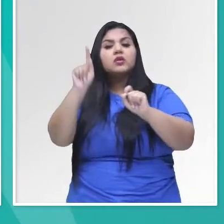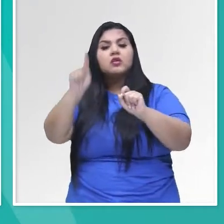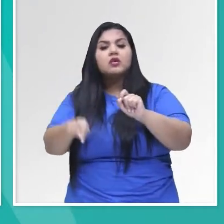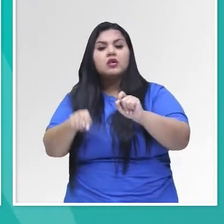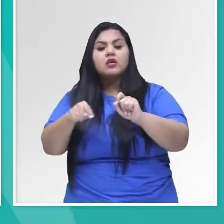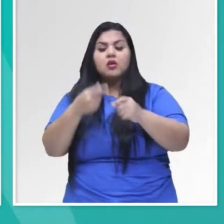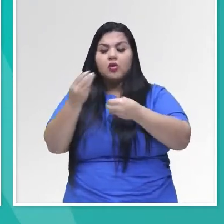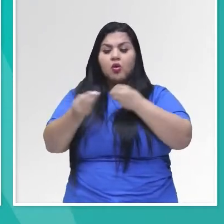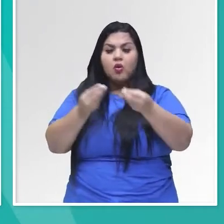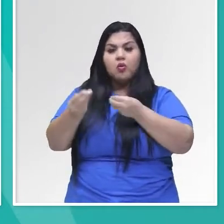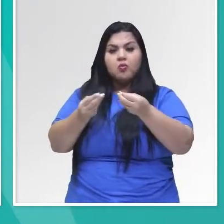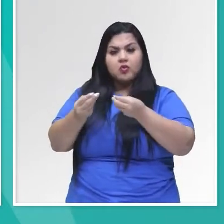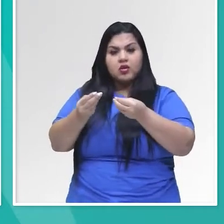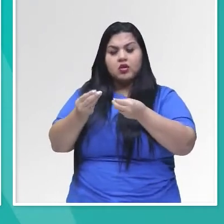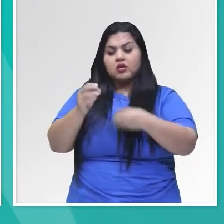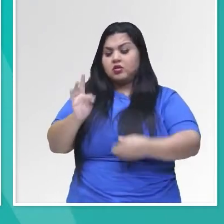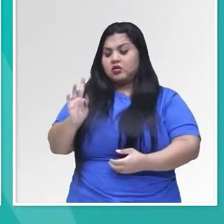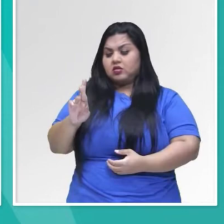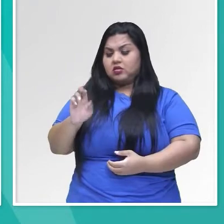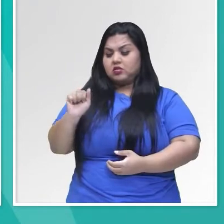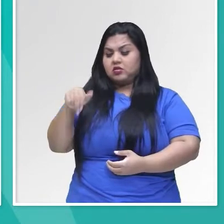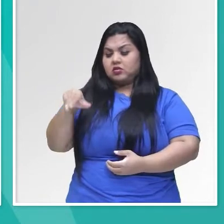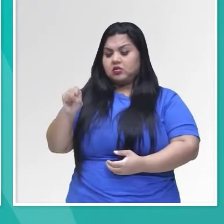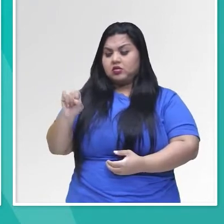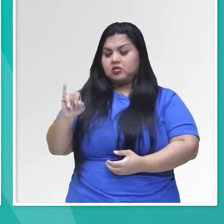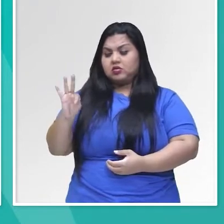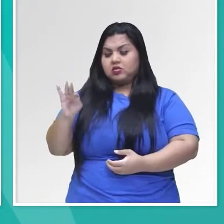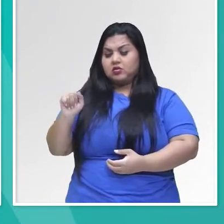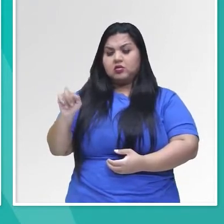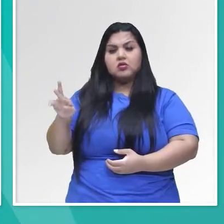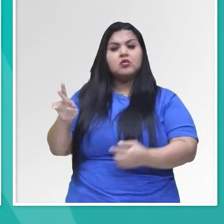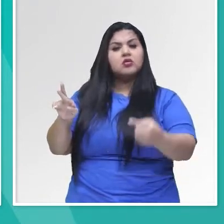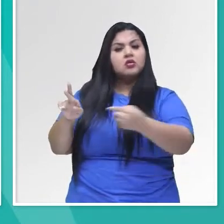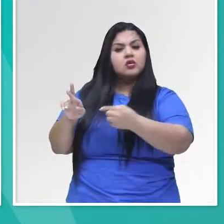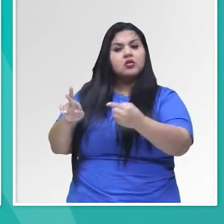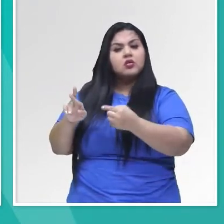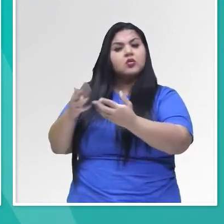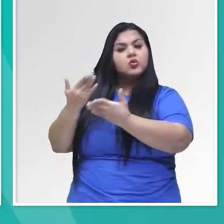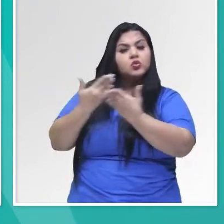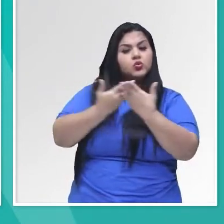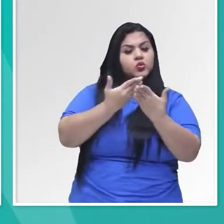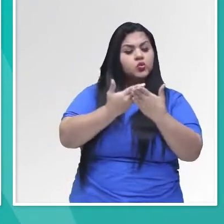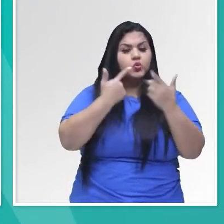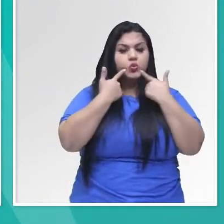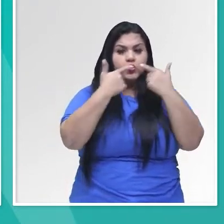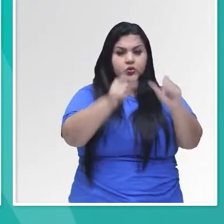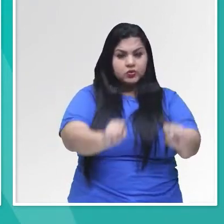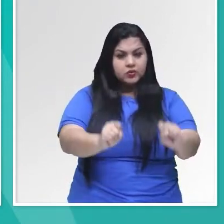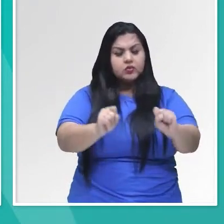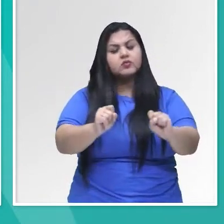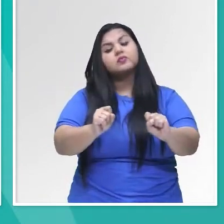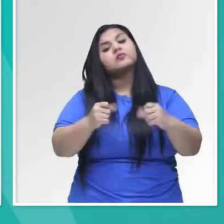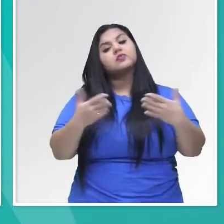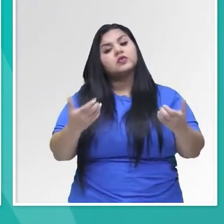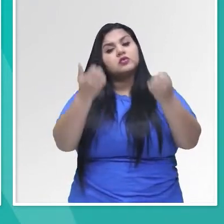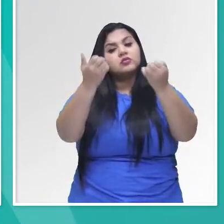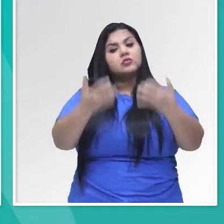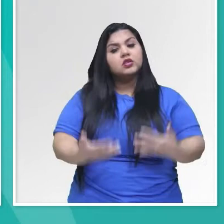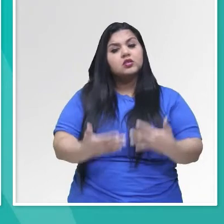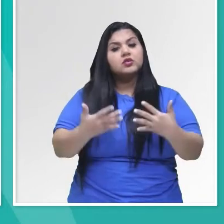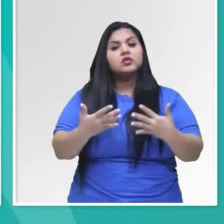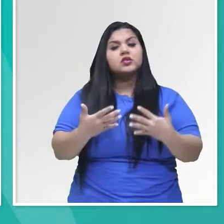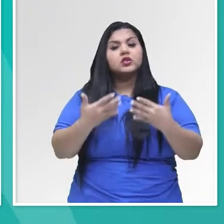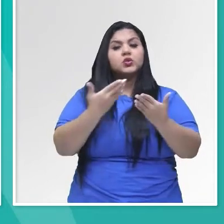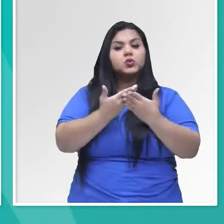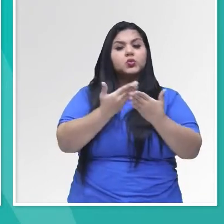como transitar está relacionado ao estudo linguístico. E falando em estudos